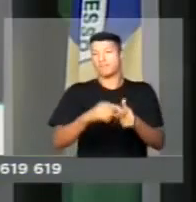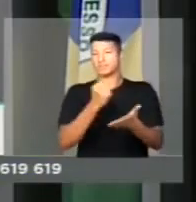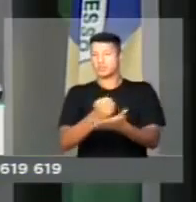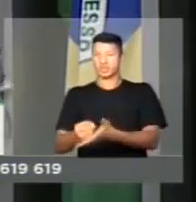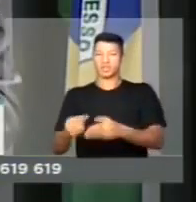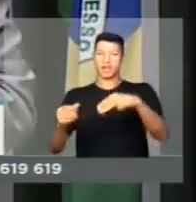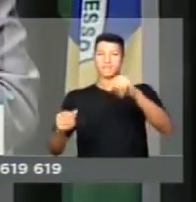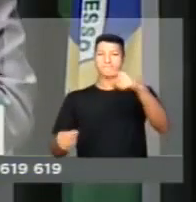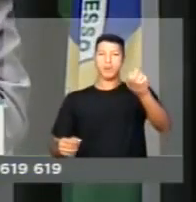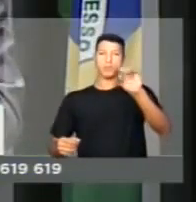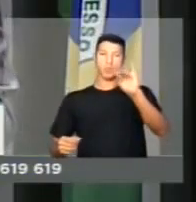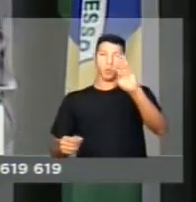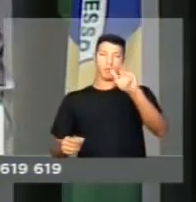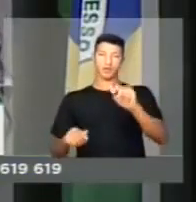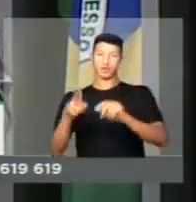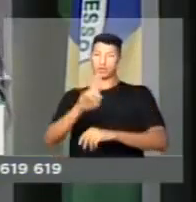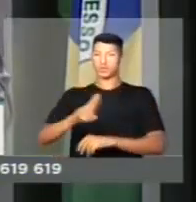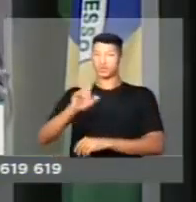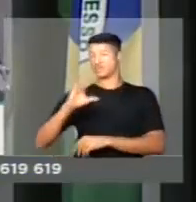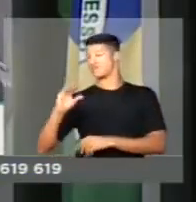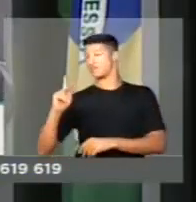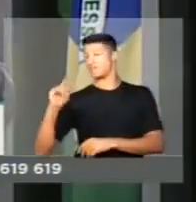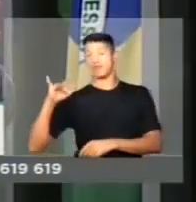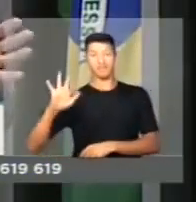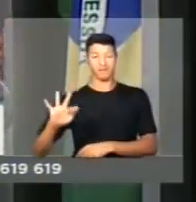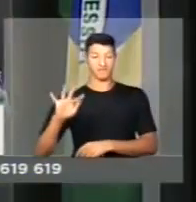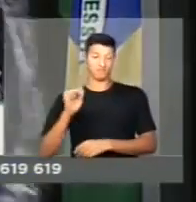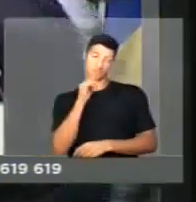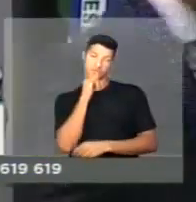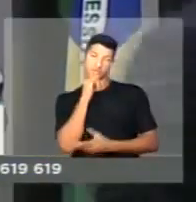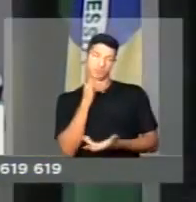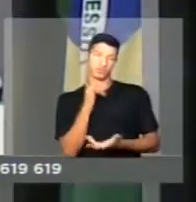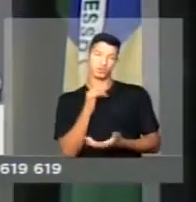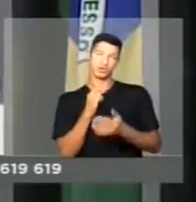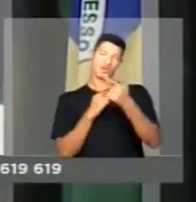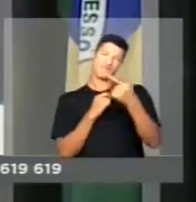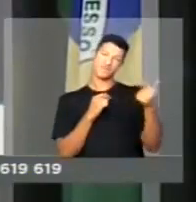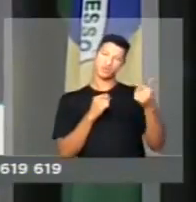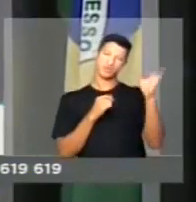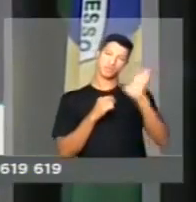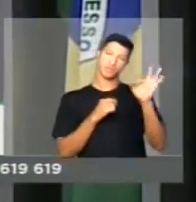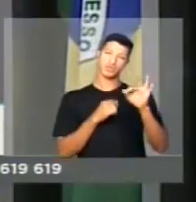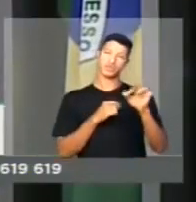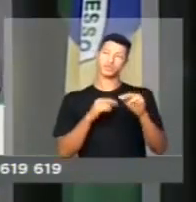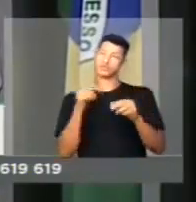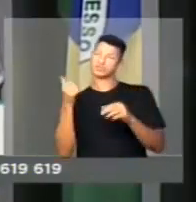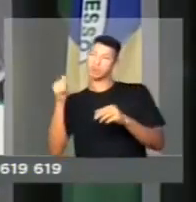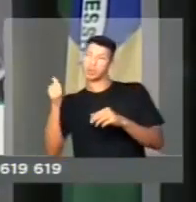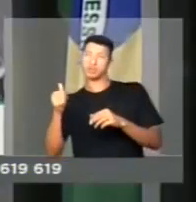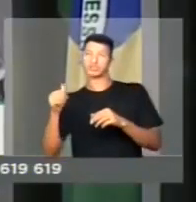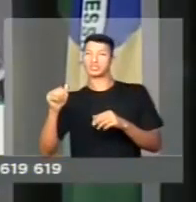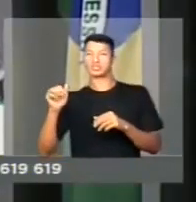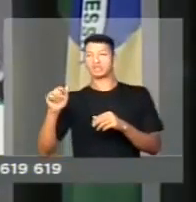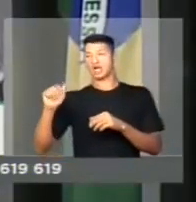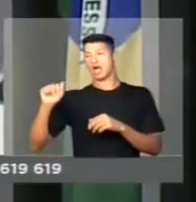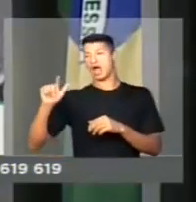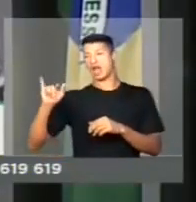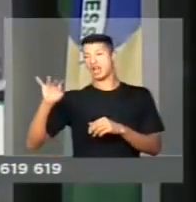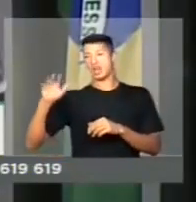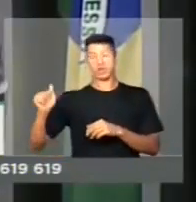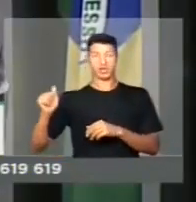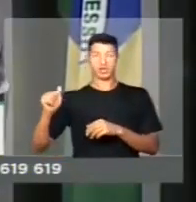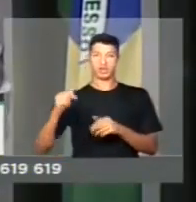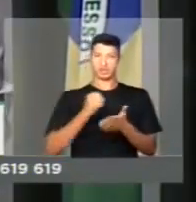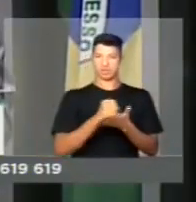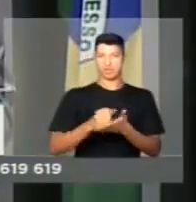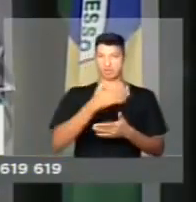obra. Com o uso de uma CPMF, por exemplo, 22% e 11% de alíquota